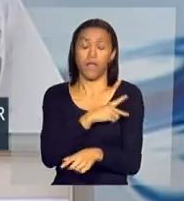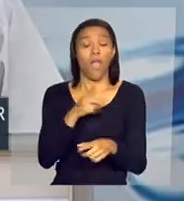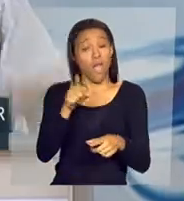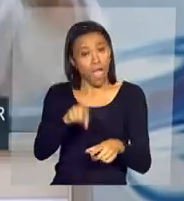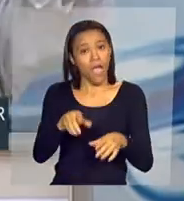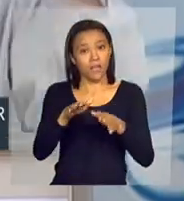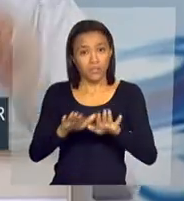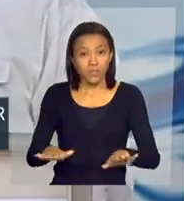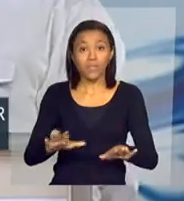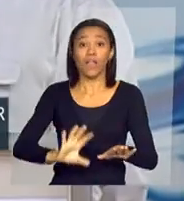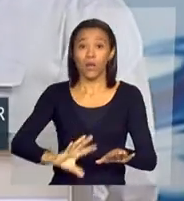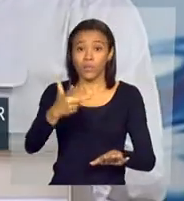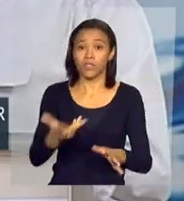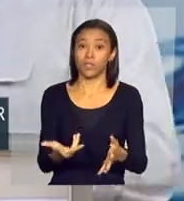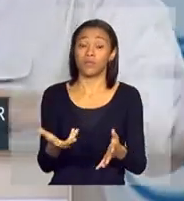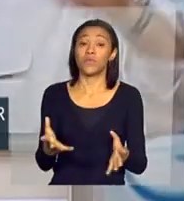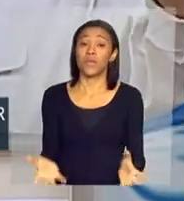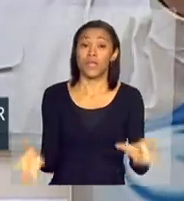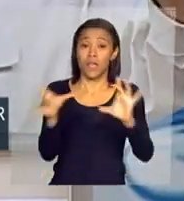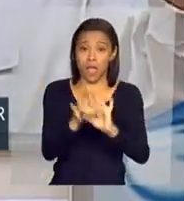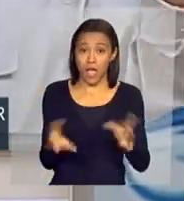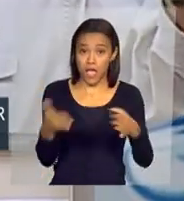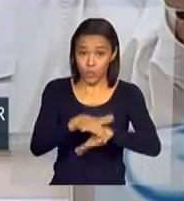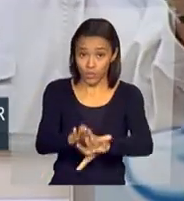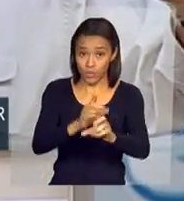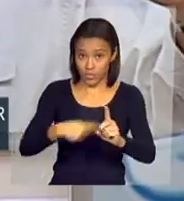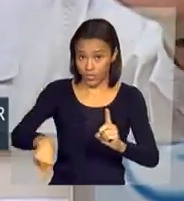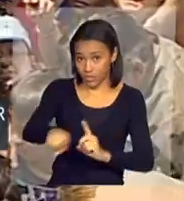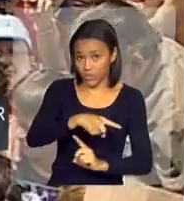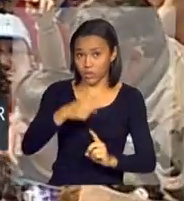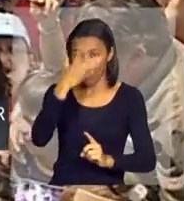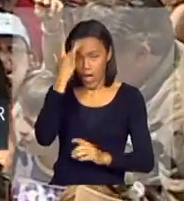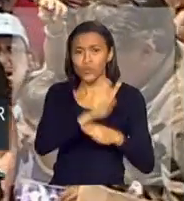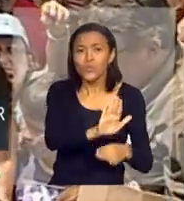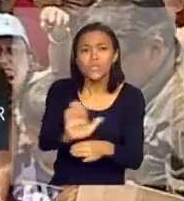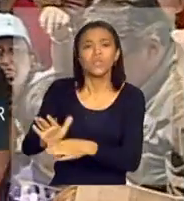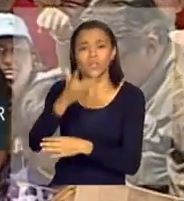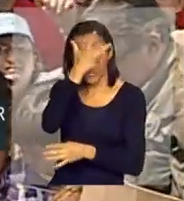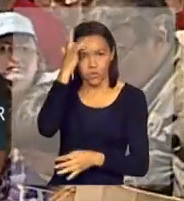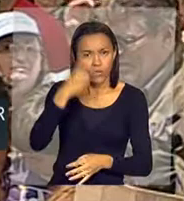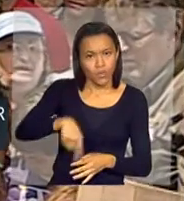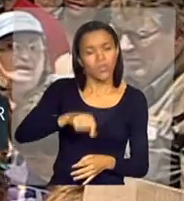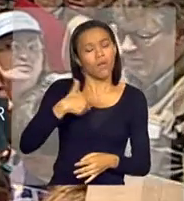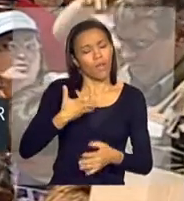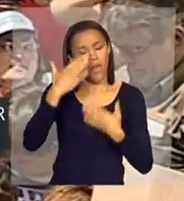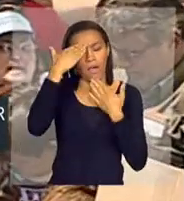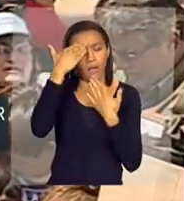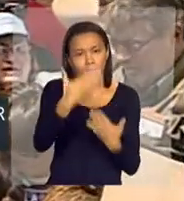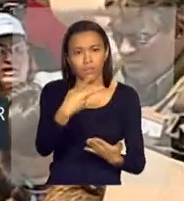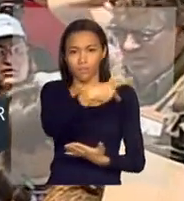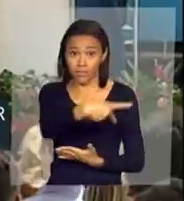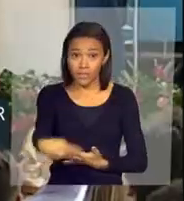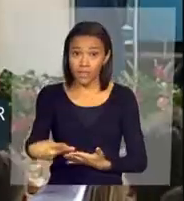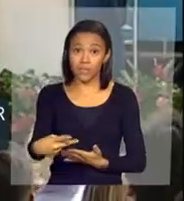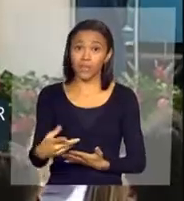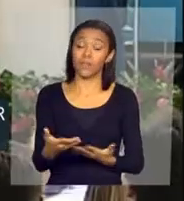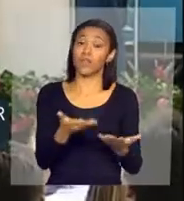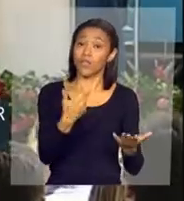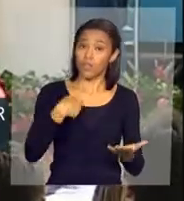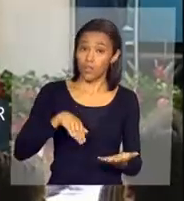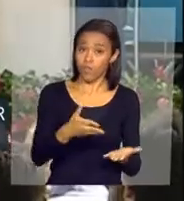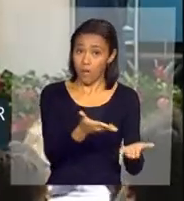na revolução da inclusão de pessoas. Então, eu queria agradecer à presidenta. Vamos apresentar à